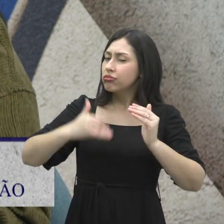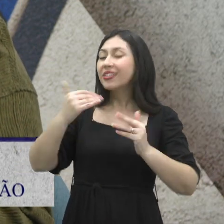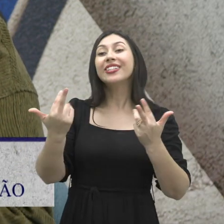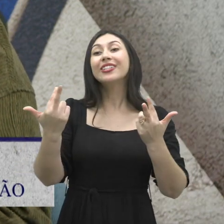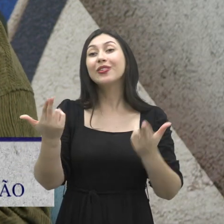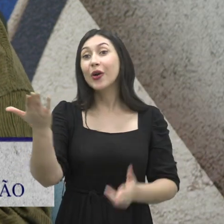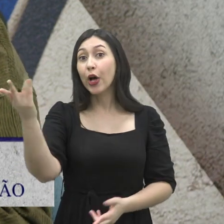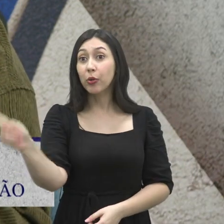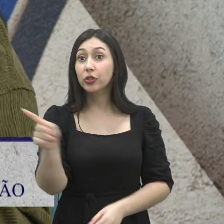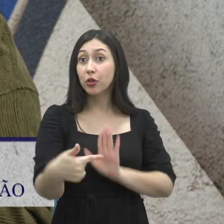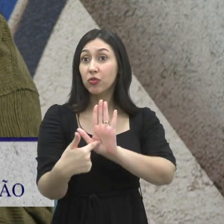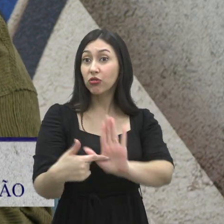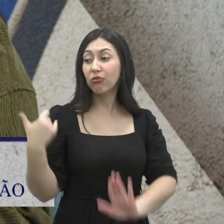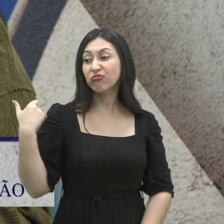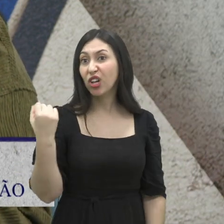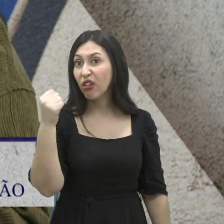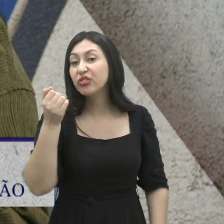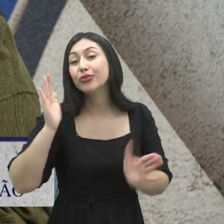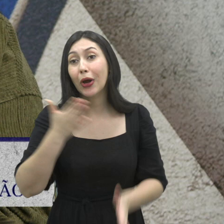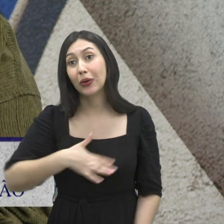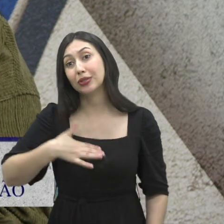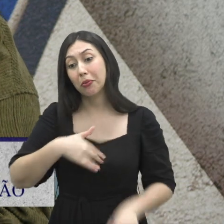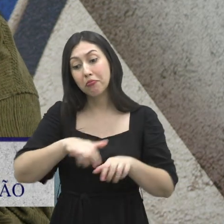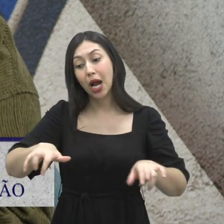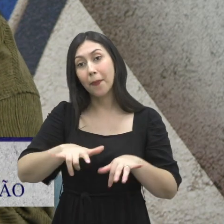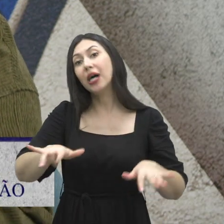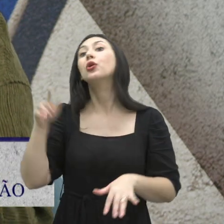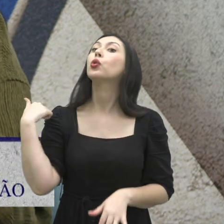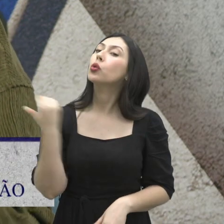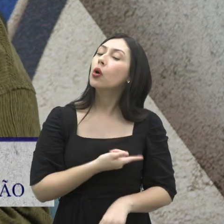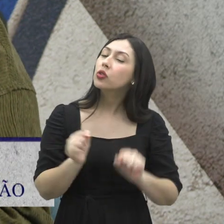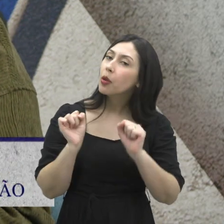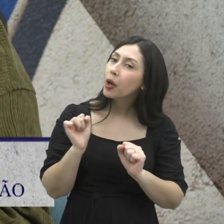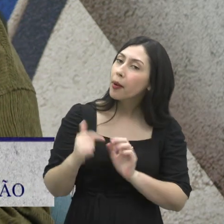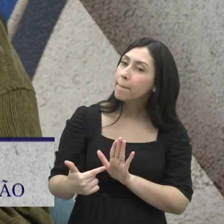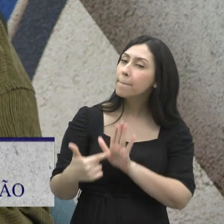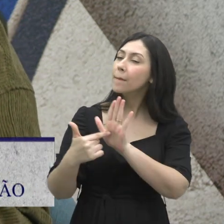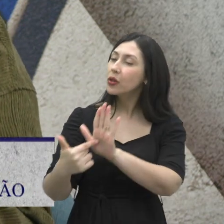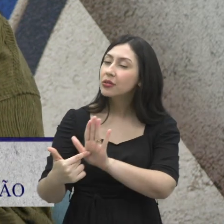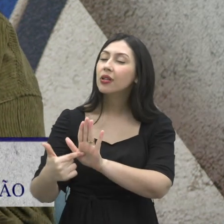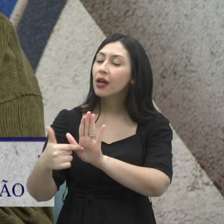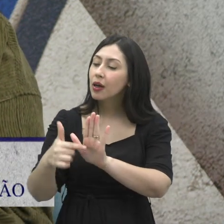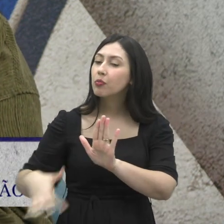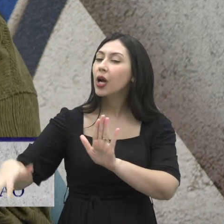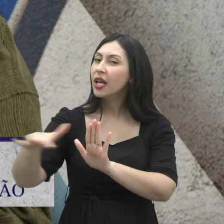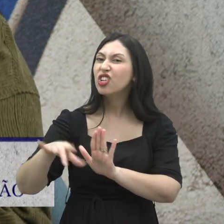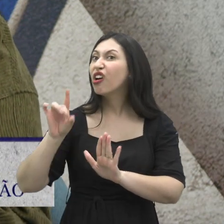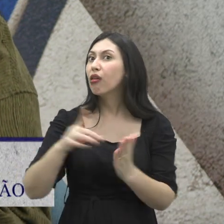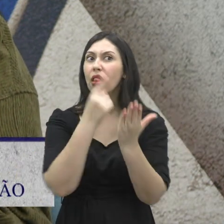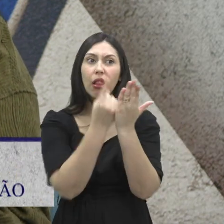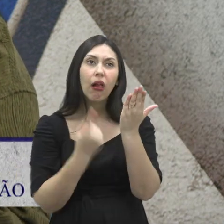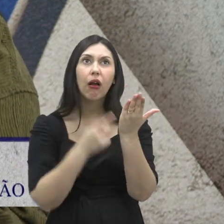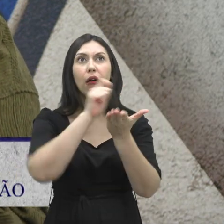pelo piano aos 8 anos, nós como professores, até mesmo dentro da sala de aula, a gente pode trazer esse mundo um pouco diferente de